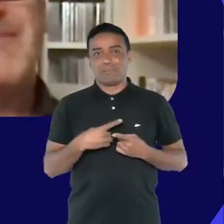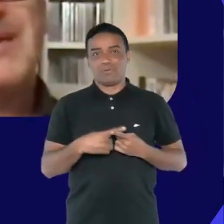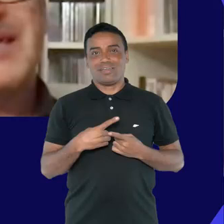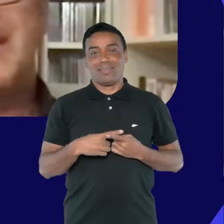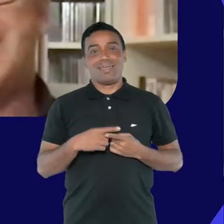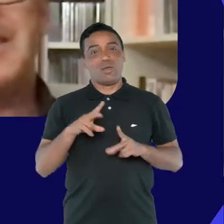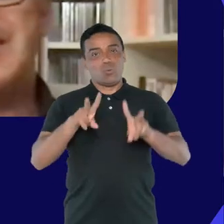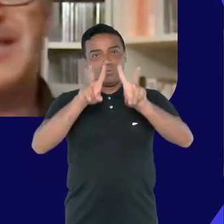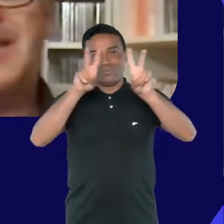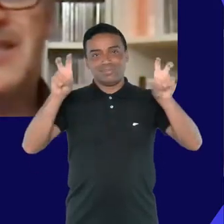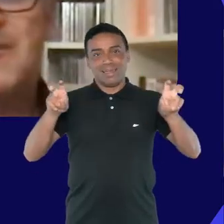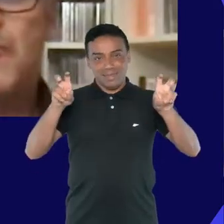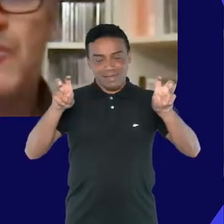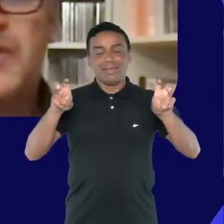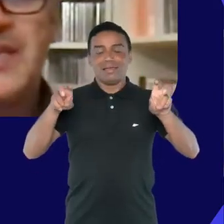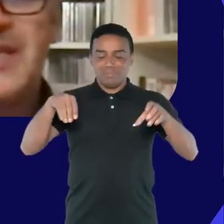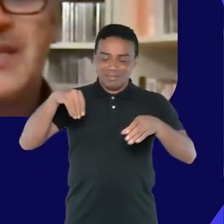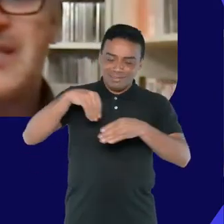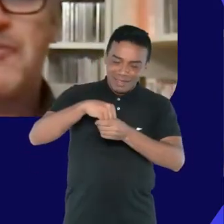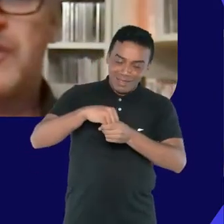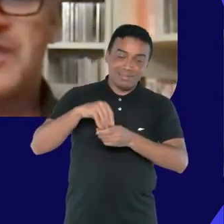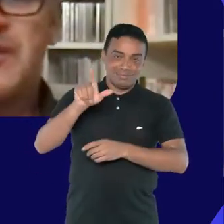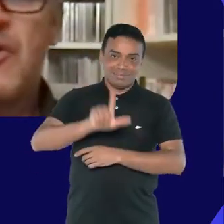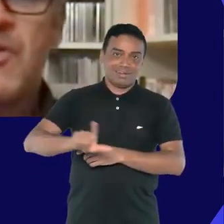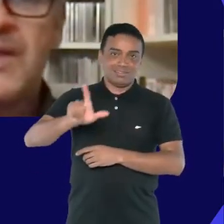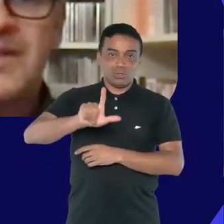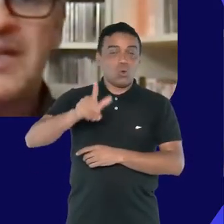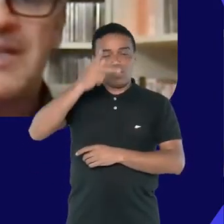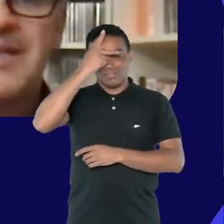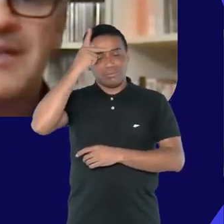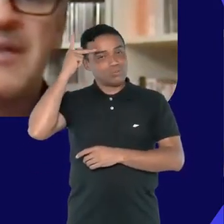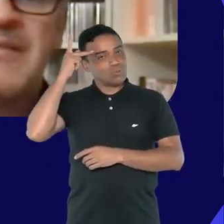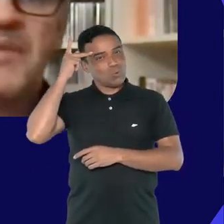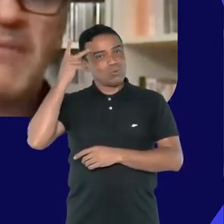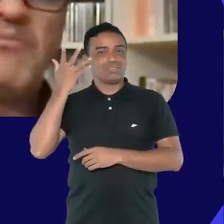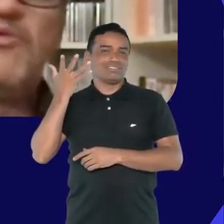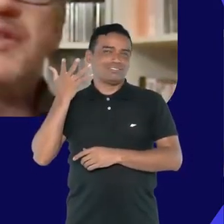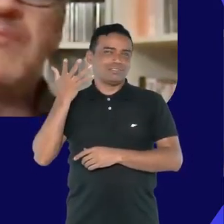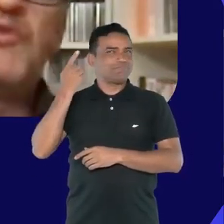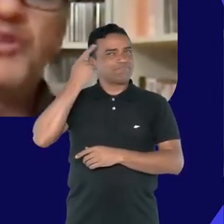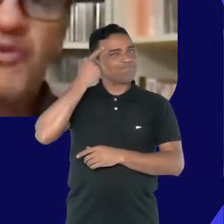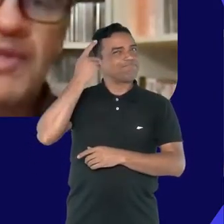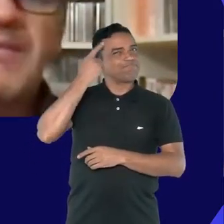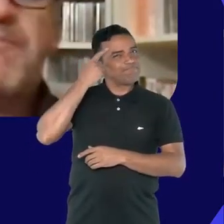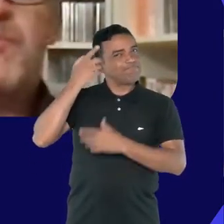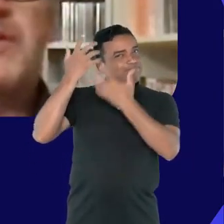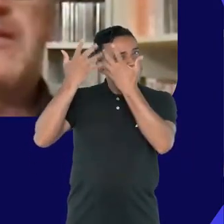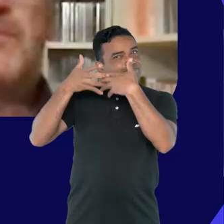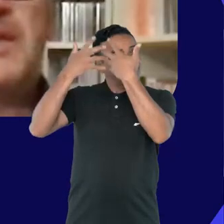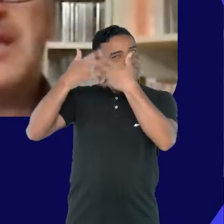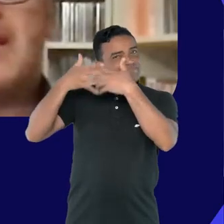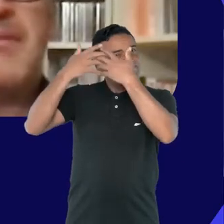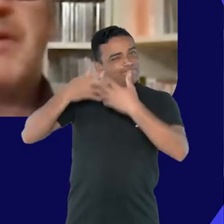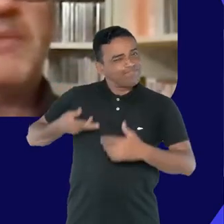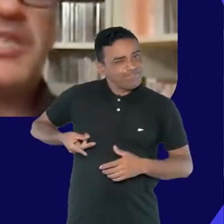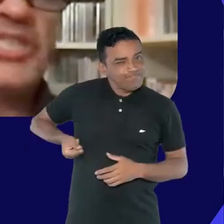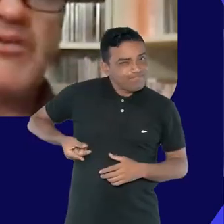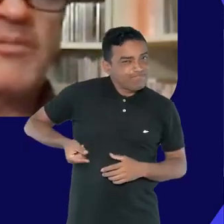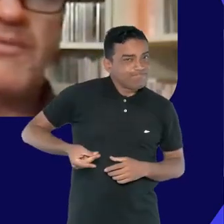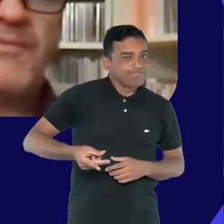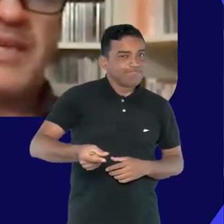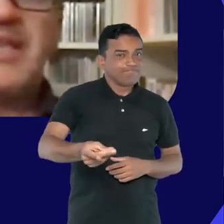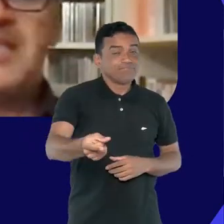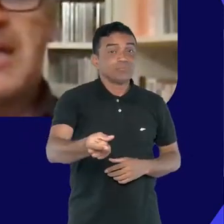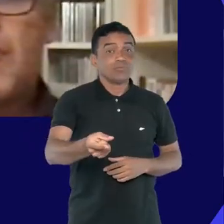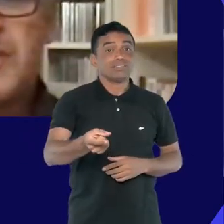um tema que existe na literatura e que as pessoas se interrogam acerca dele há muito e muito tempo, e que é também uma